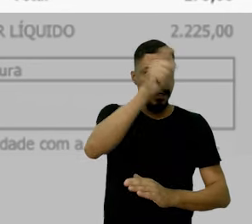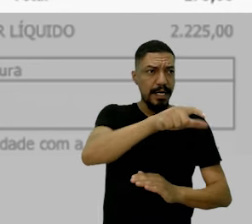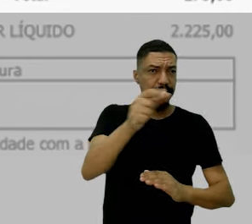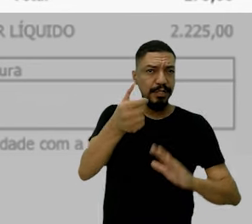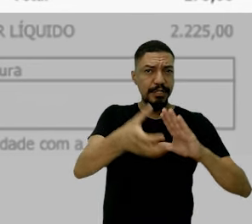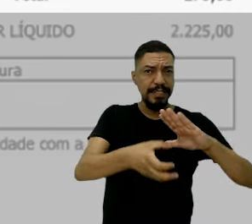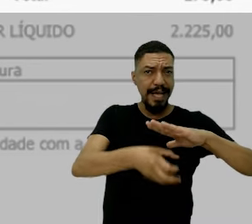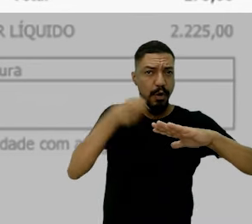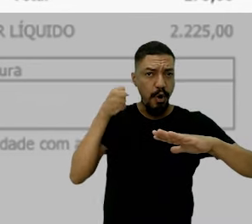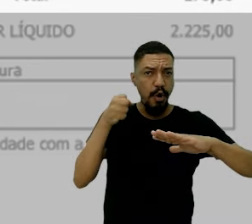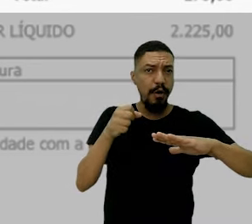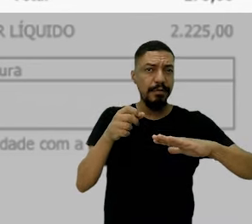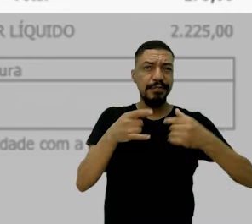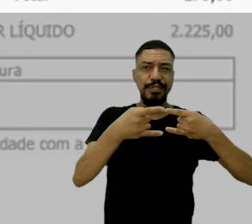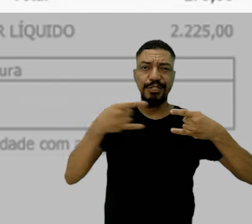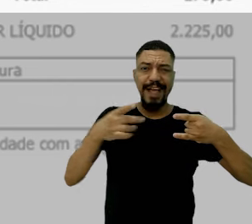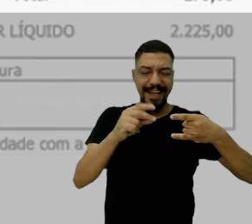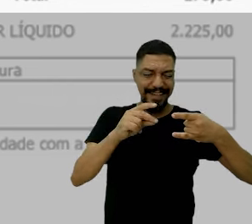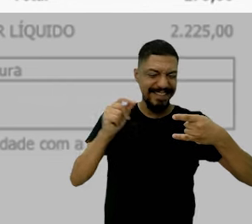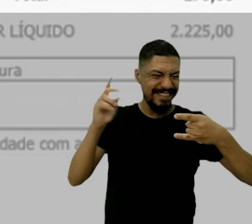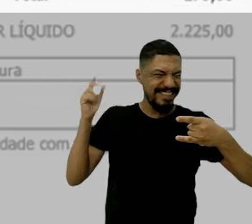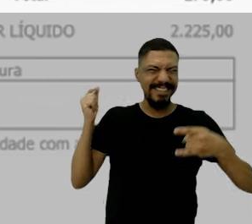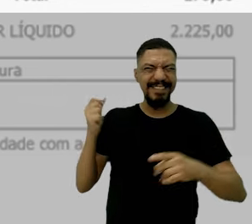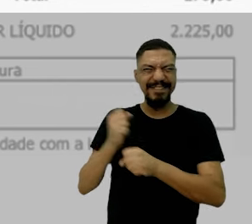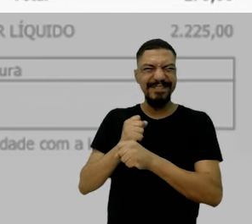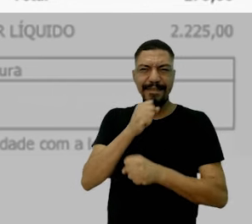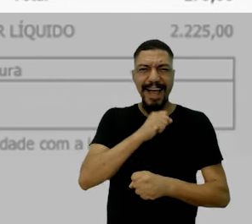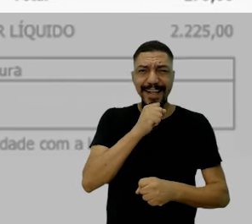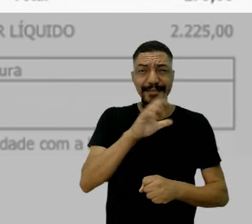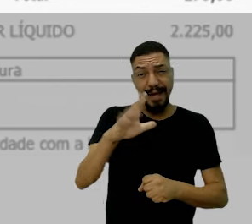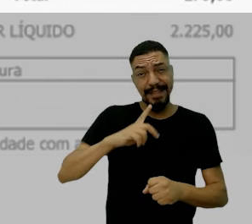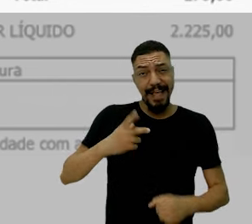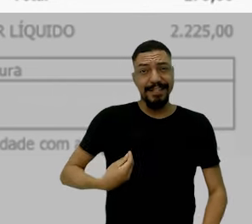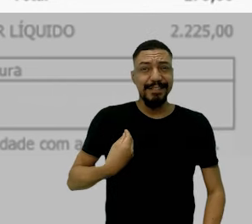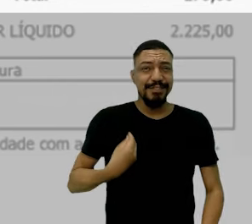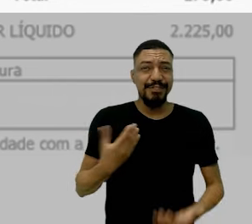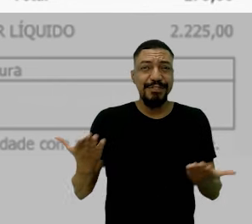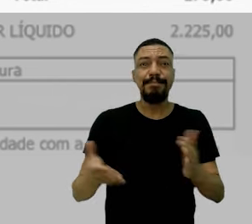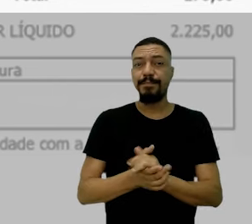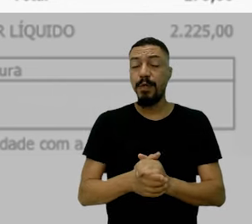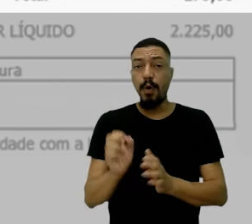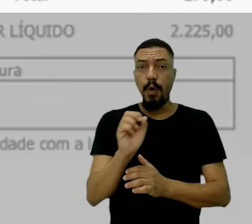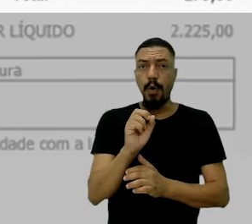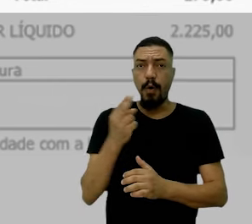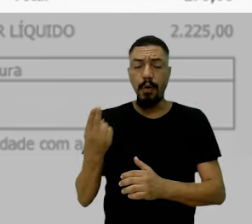pessoa ou sacou, né, se for um cheque. Eu sei que cheque é uma coisa super antiquada, né, mas ainda existe.